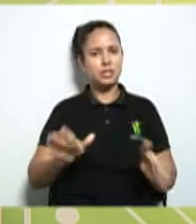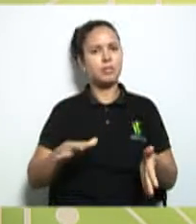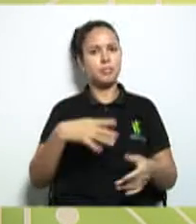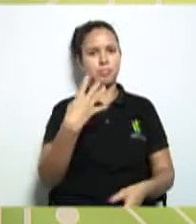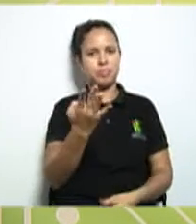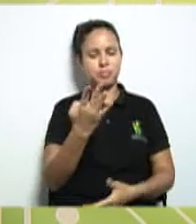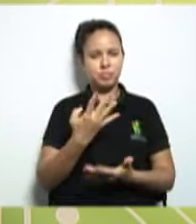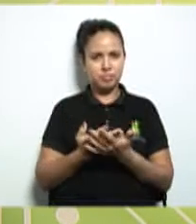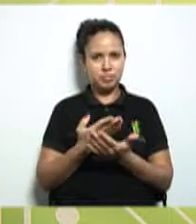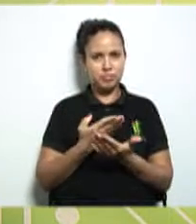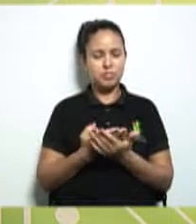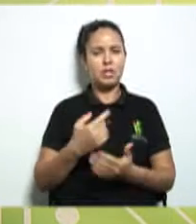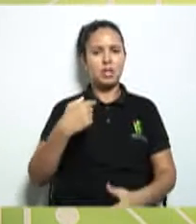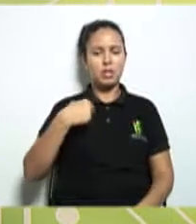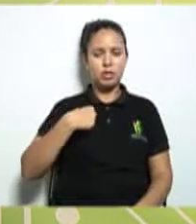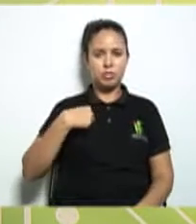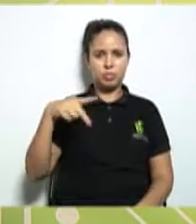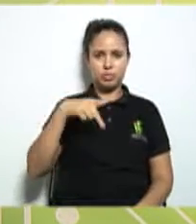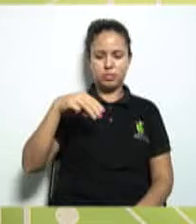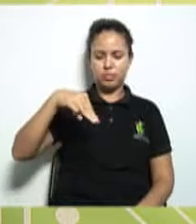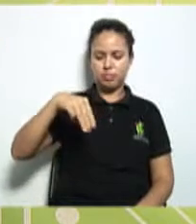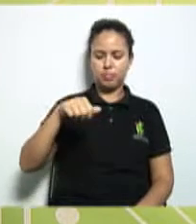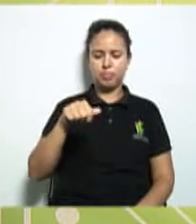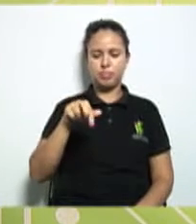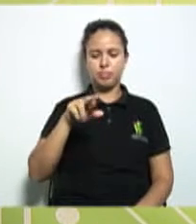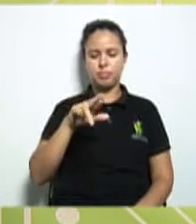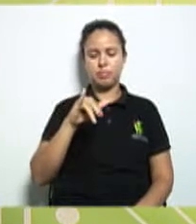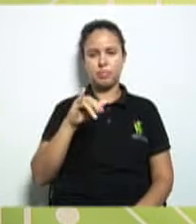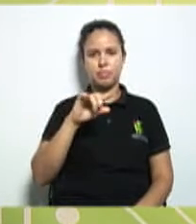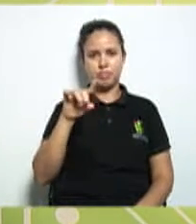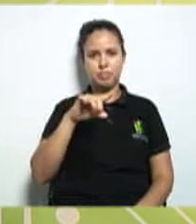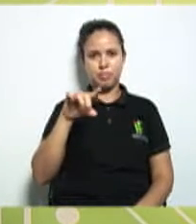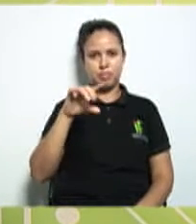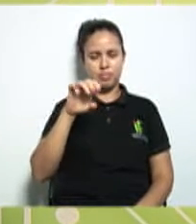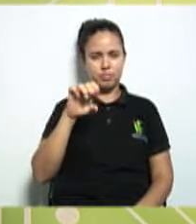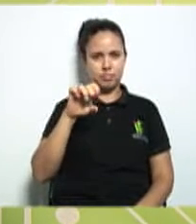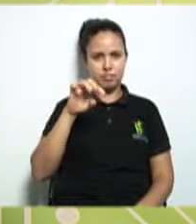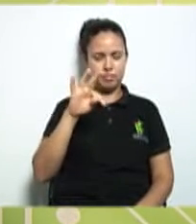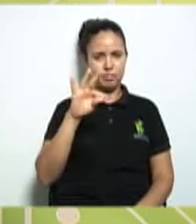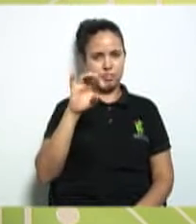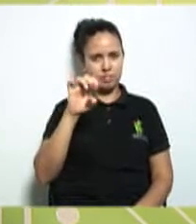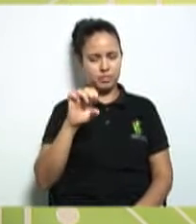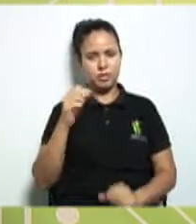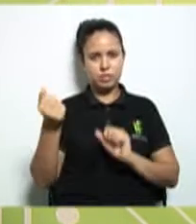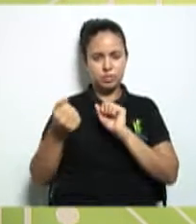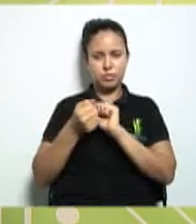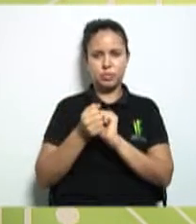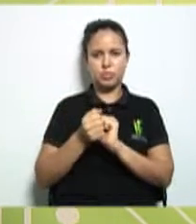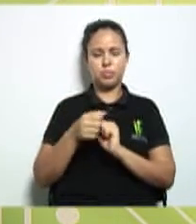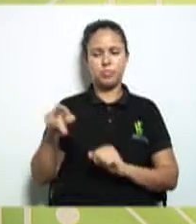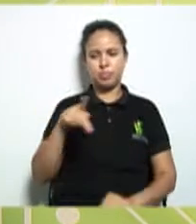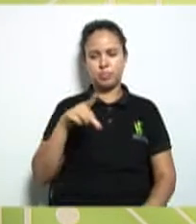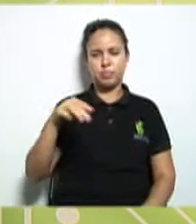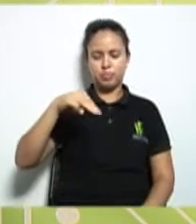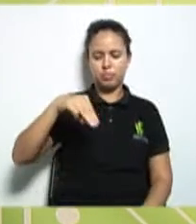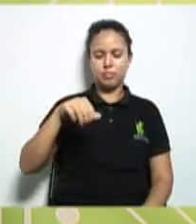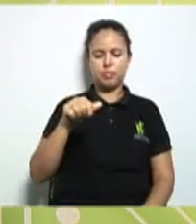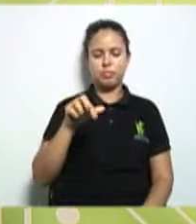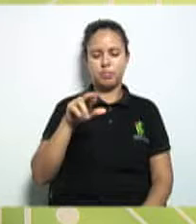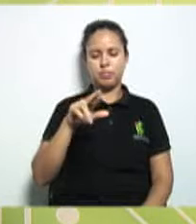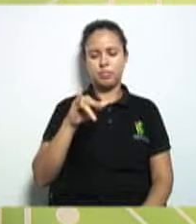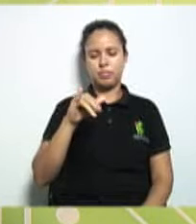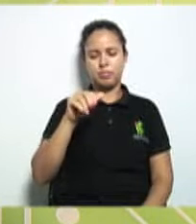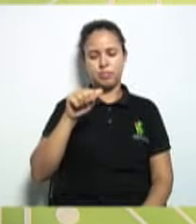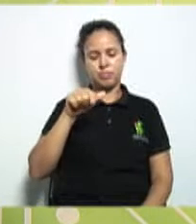aula, né? Então, eu sou a professora Marisete, juntamente com a professora Marialva, vamos estar aqui juntinho de vocês para conduzir